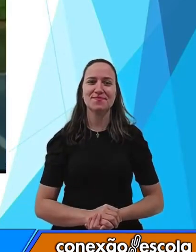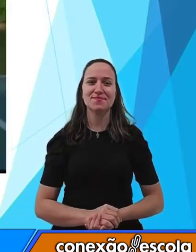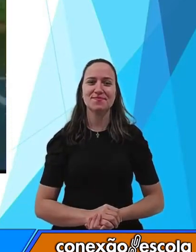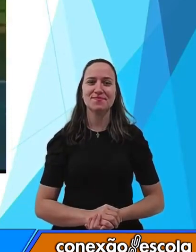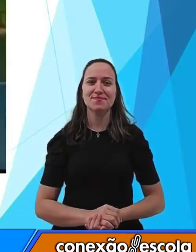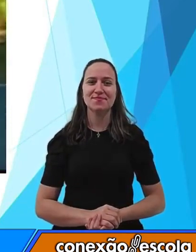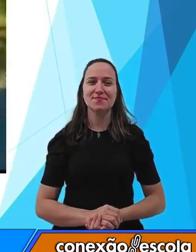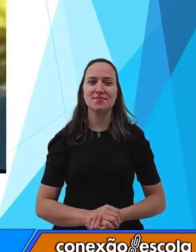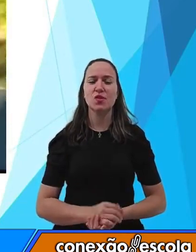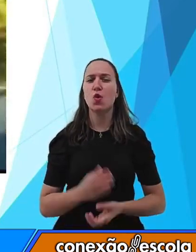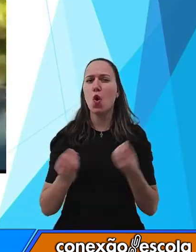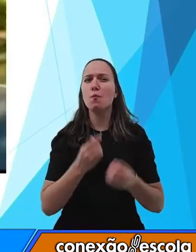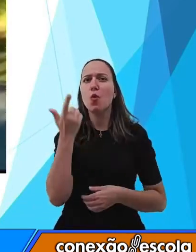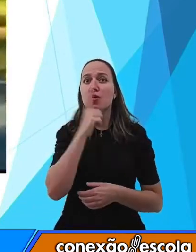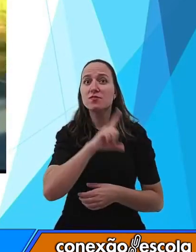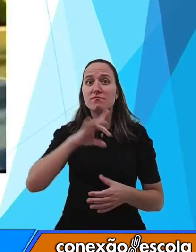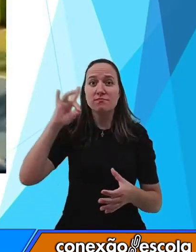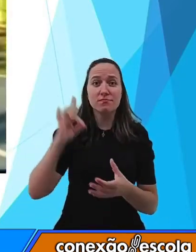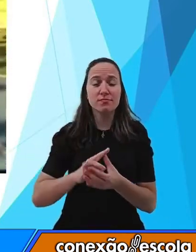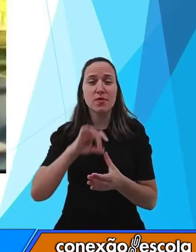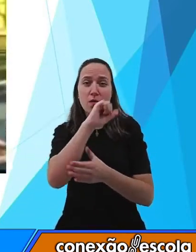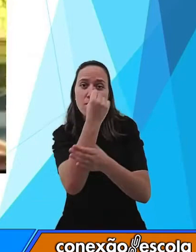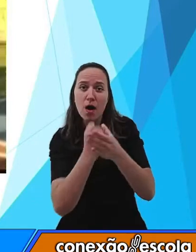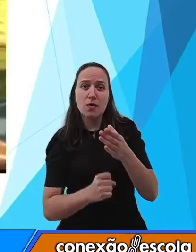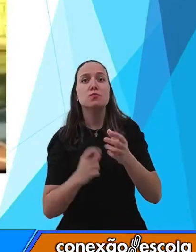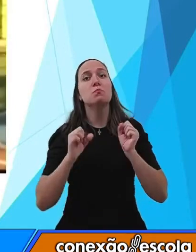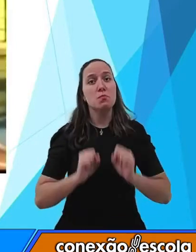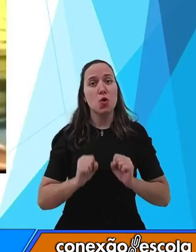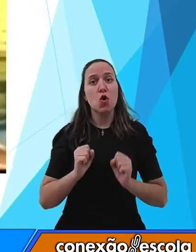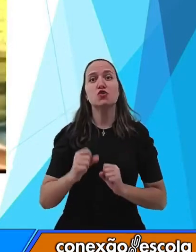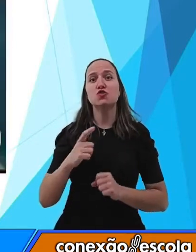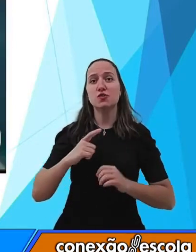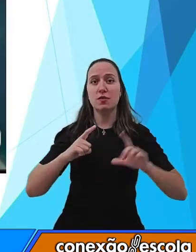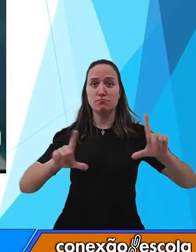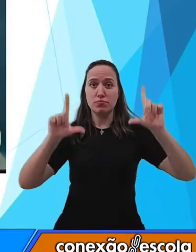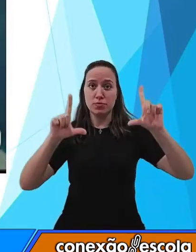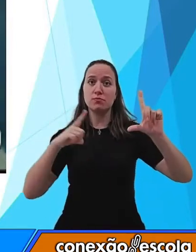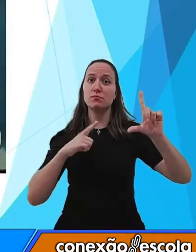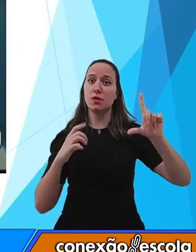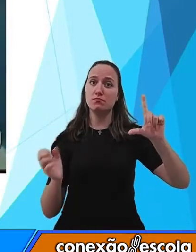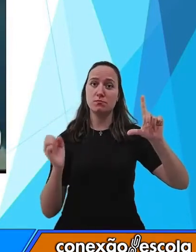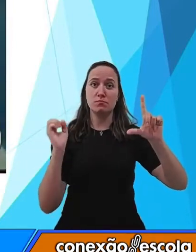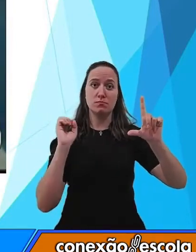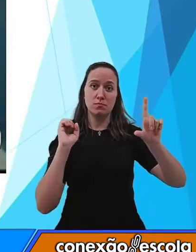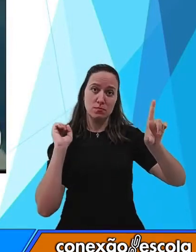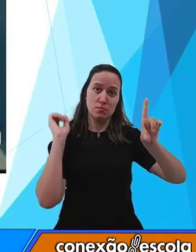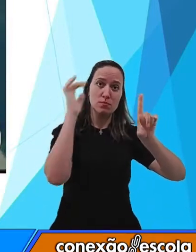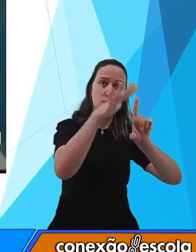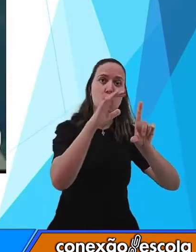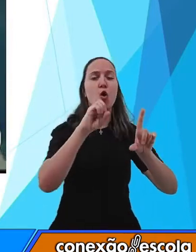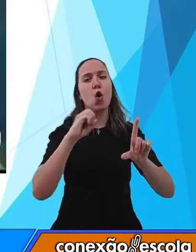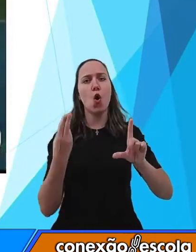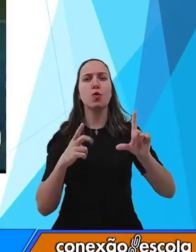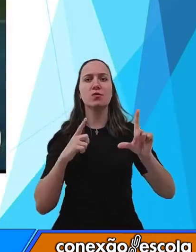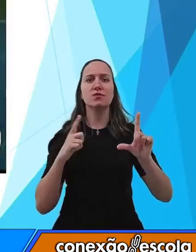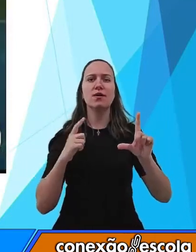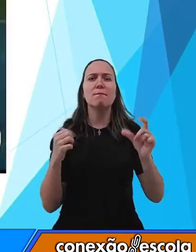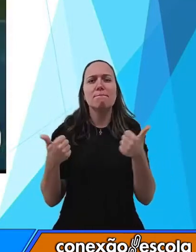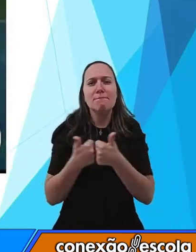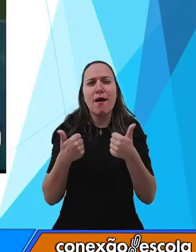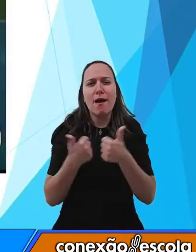E para marcar pontos, você pode fazer a bandeja ou o arremesso. Observe a técnica.